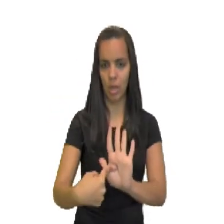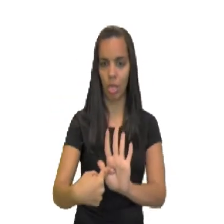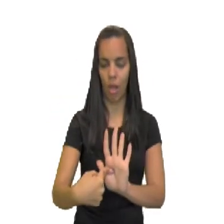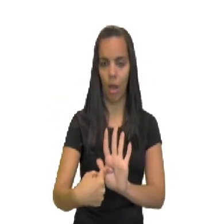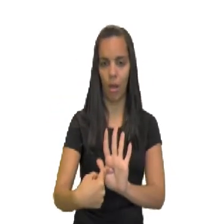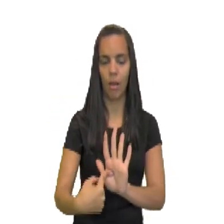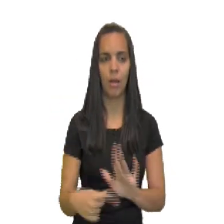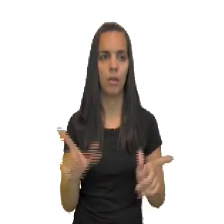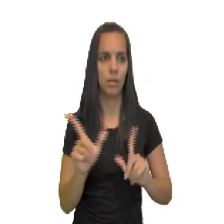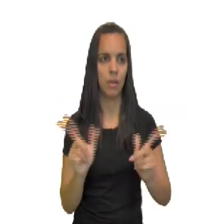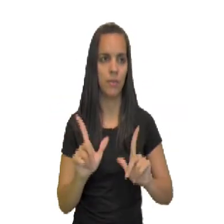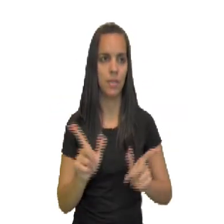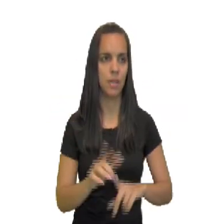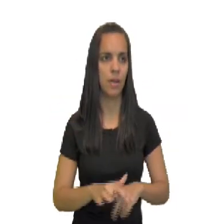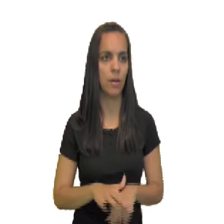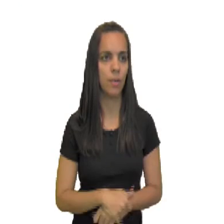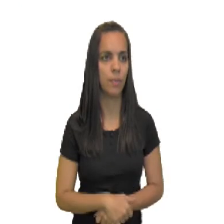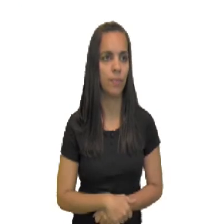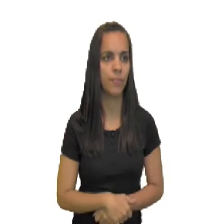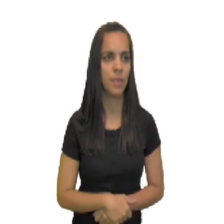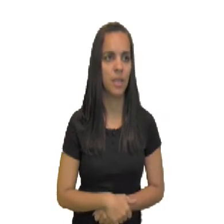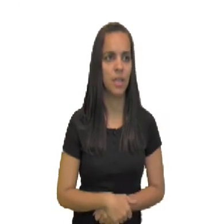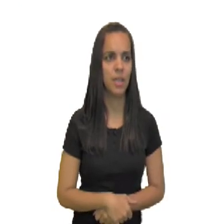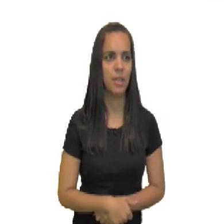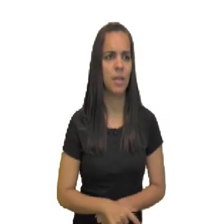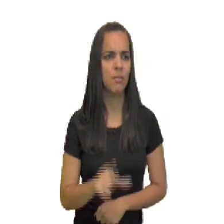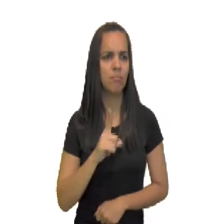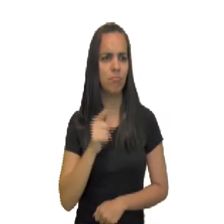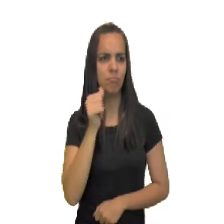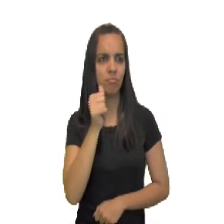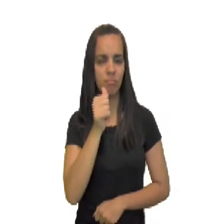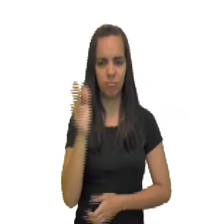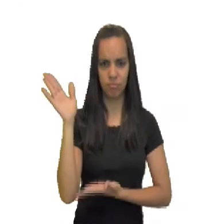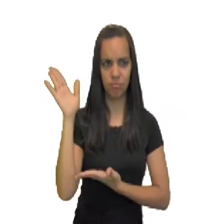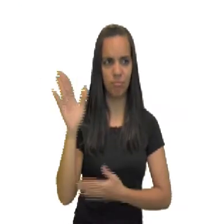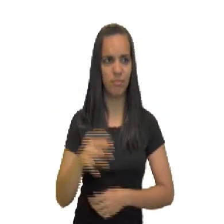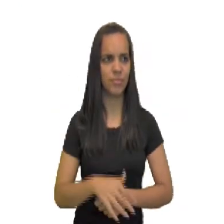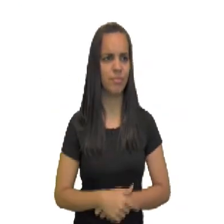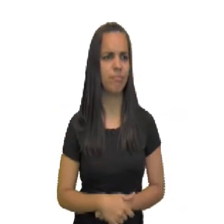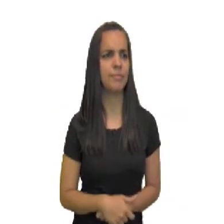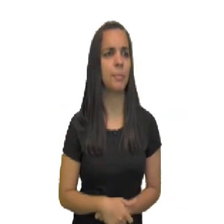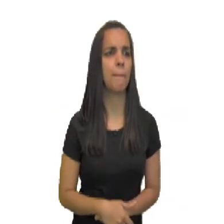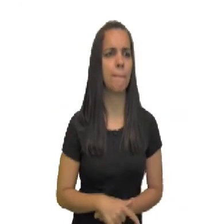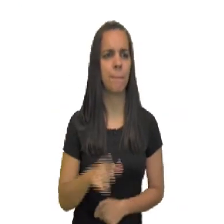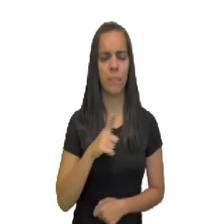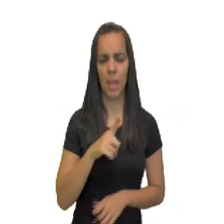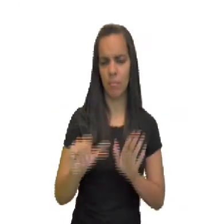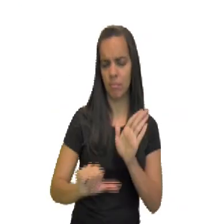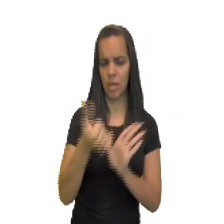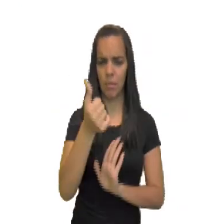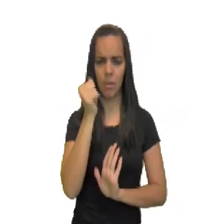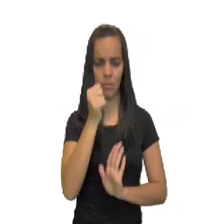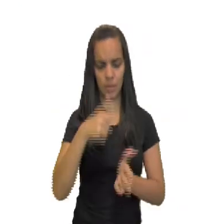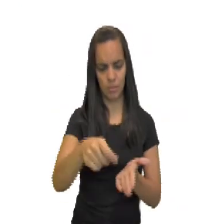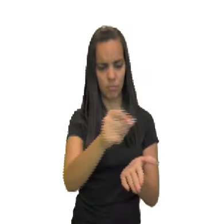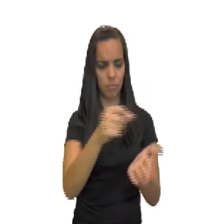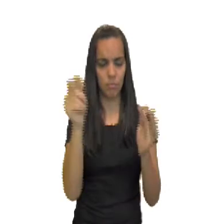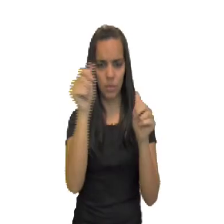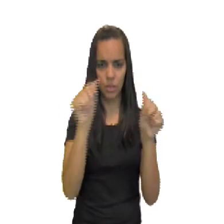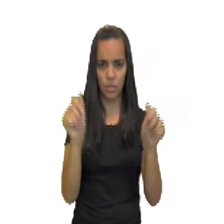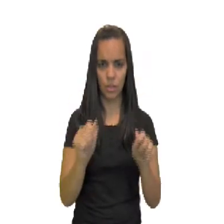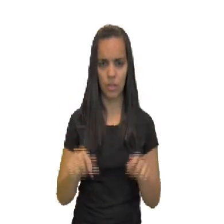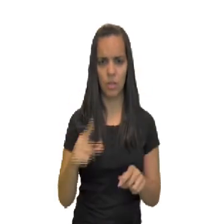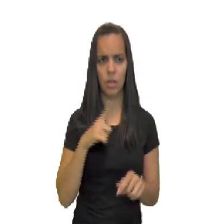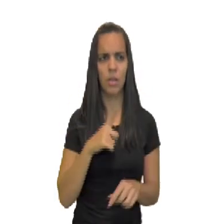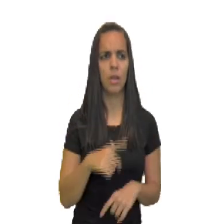defendia a democracia. Zuzu Angel, ela, estilista, morreu